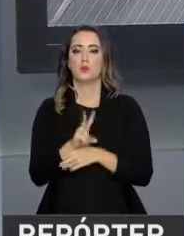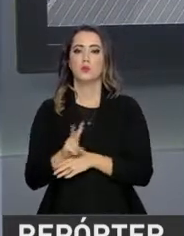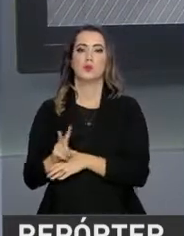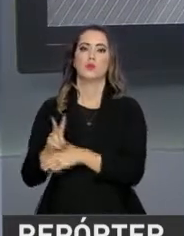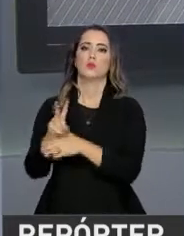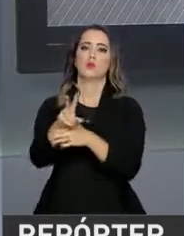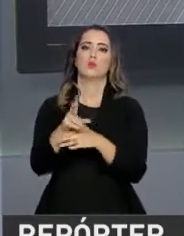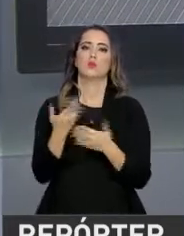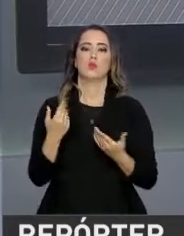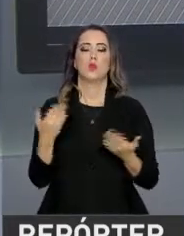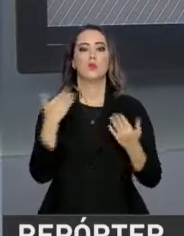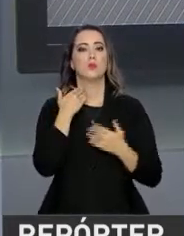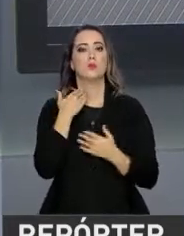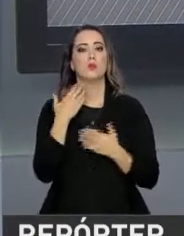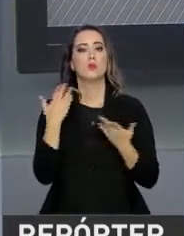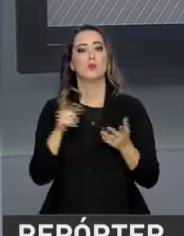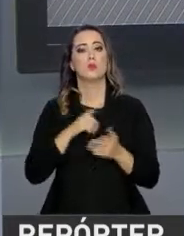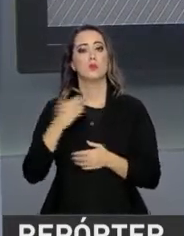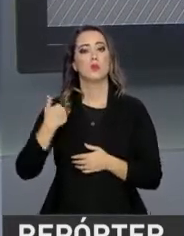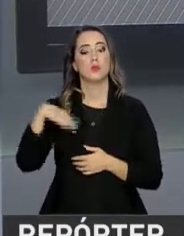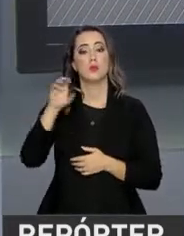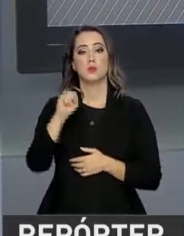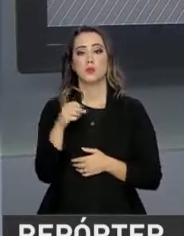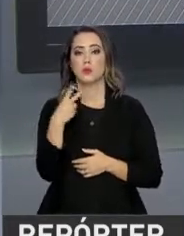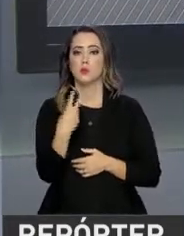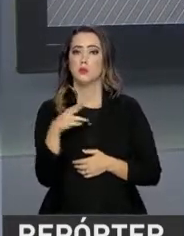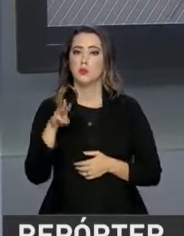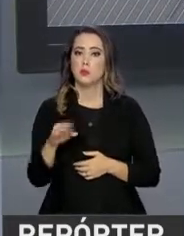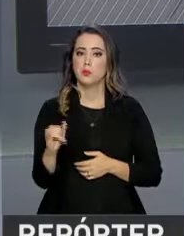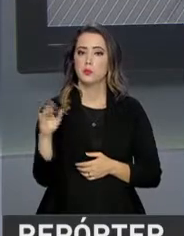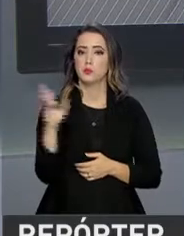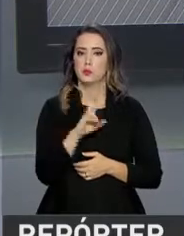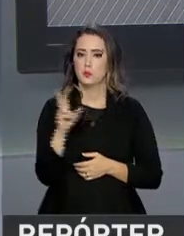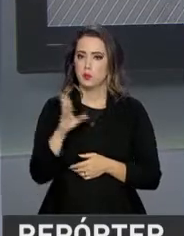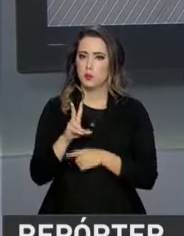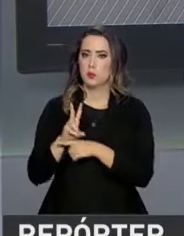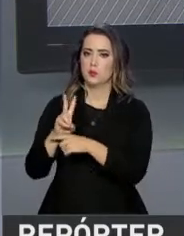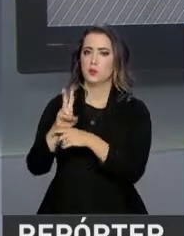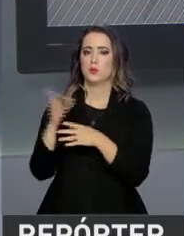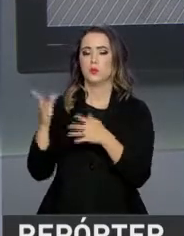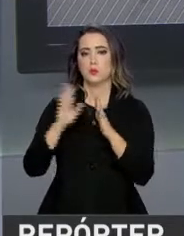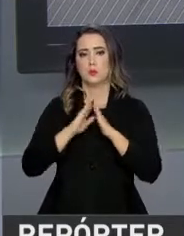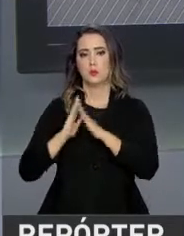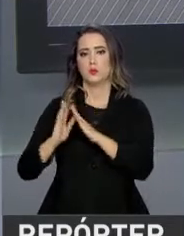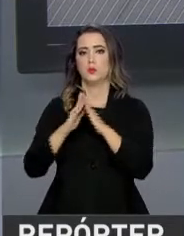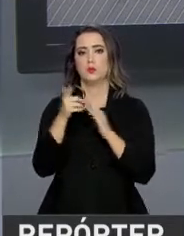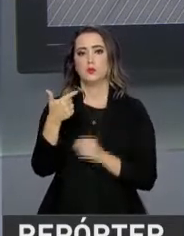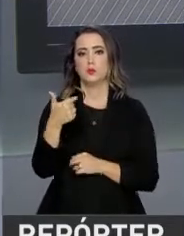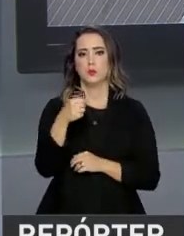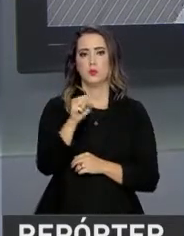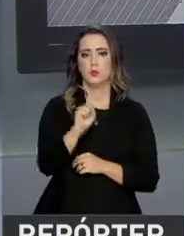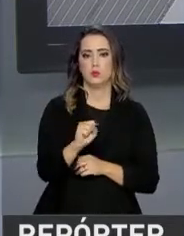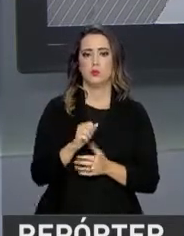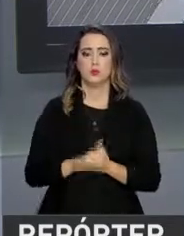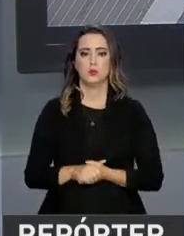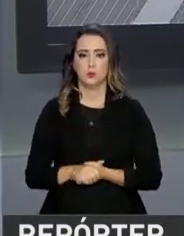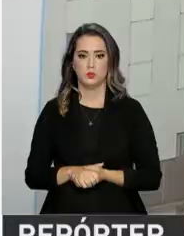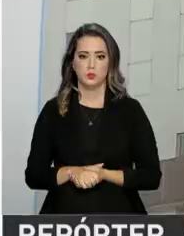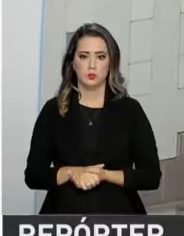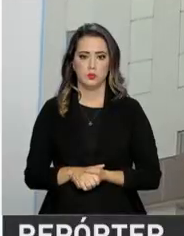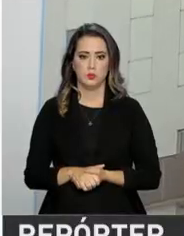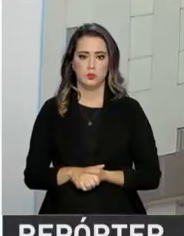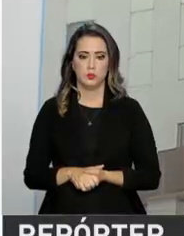de financiamento o banco conta com mais de 82 bilhões de reais para o crédito habitacional em 2018